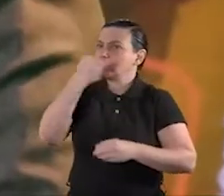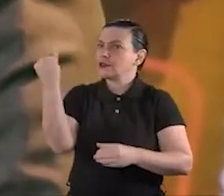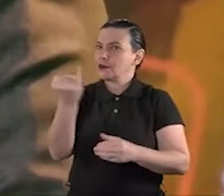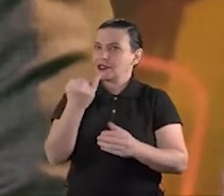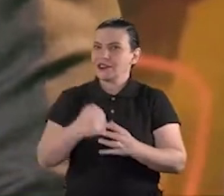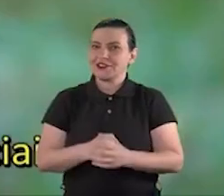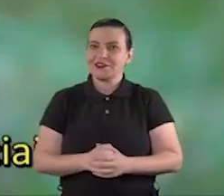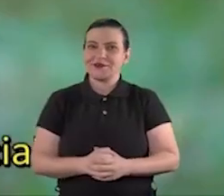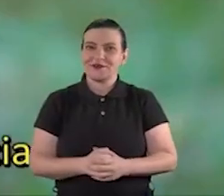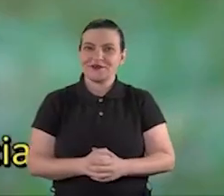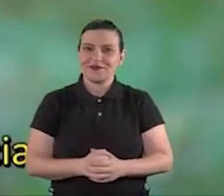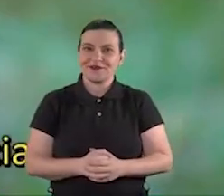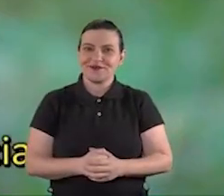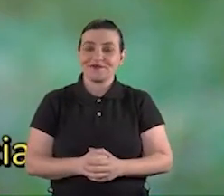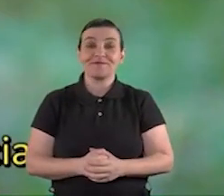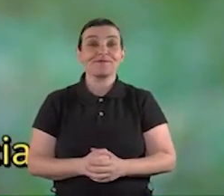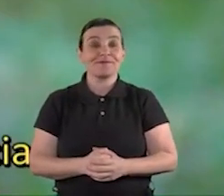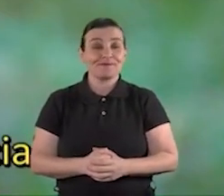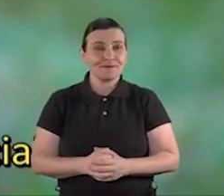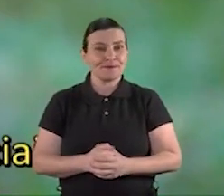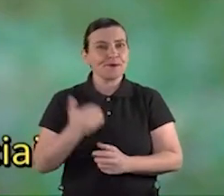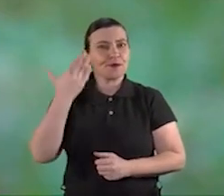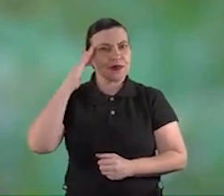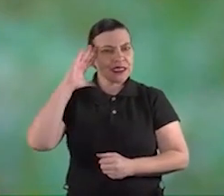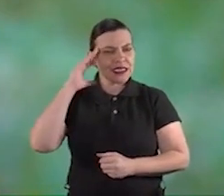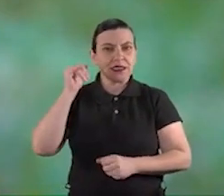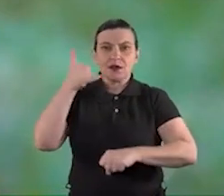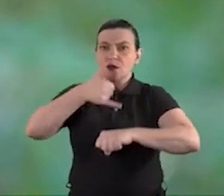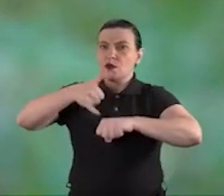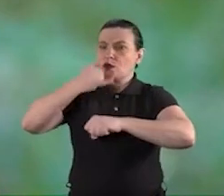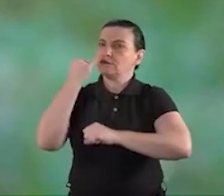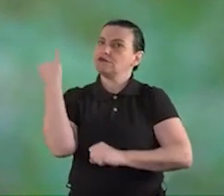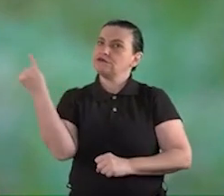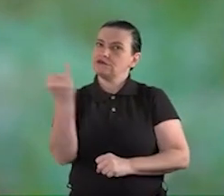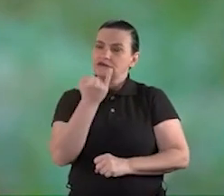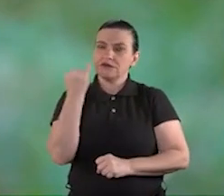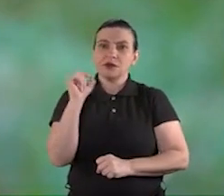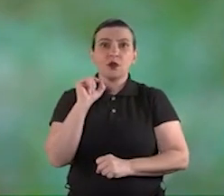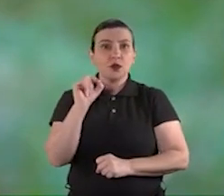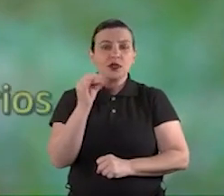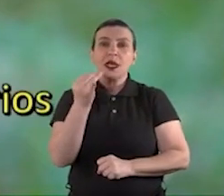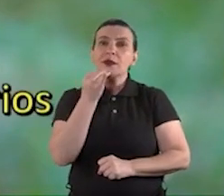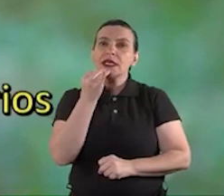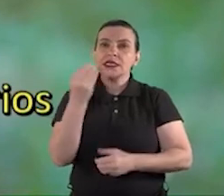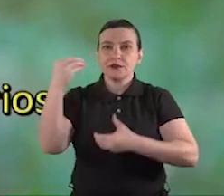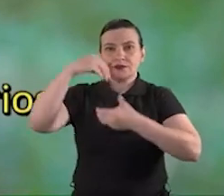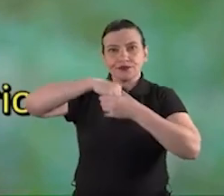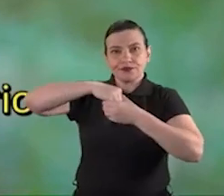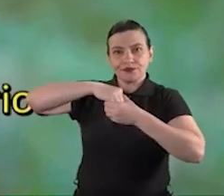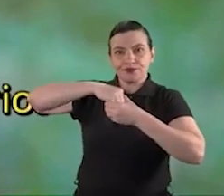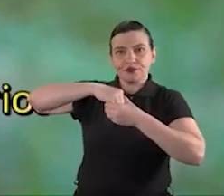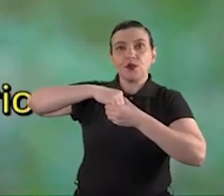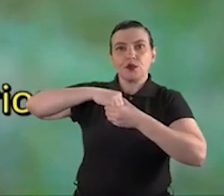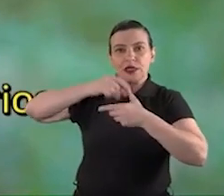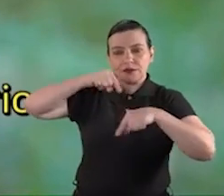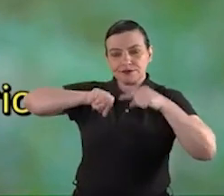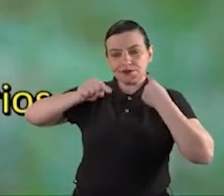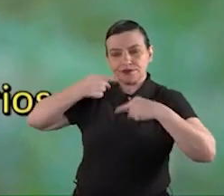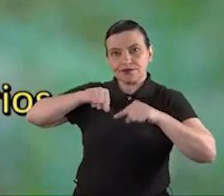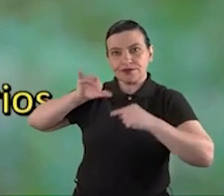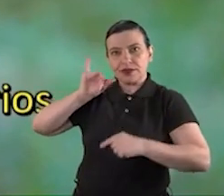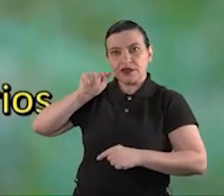importantes é bem sabemos que todos os óleos essenciais acabam sendo metabolizados pelo fígado que pode